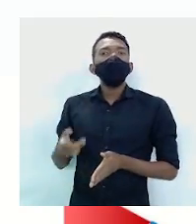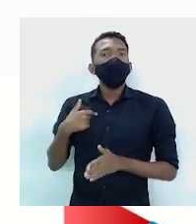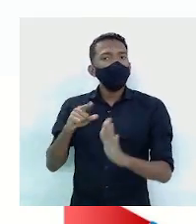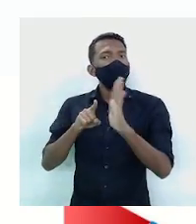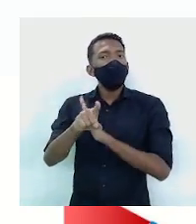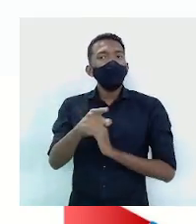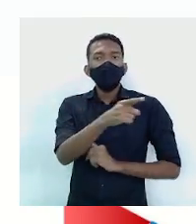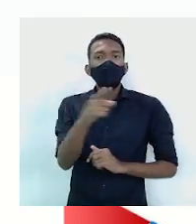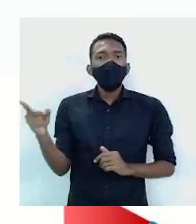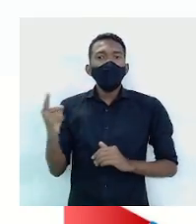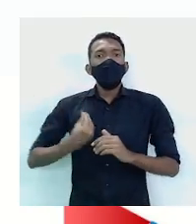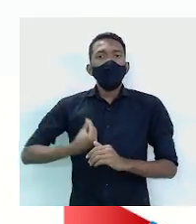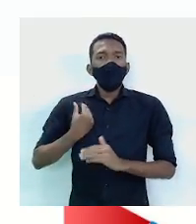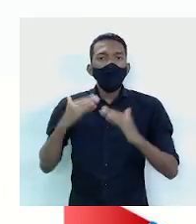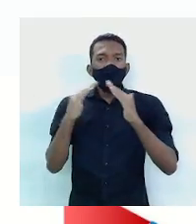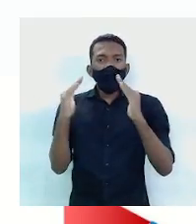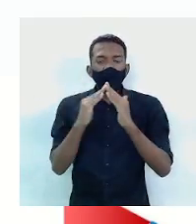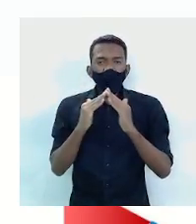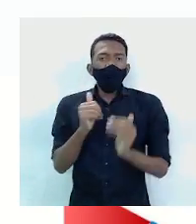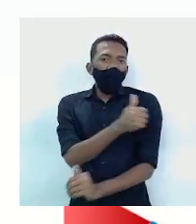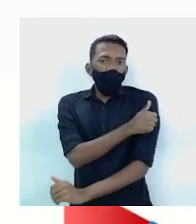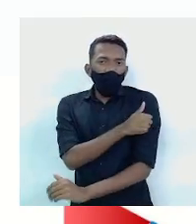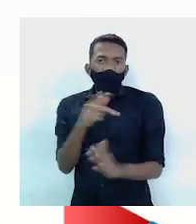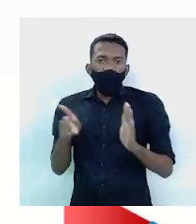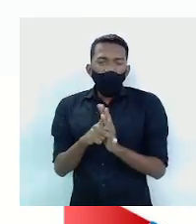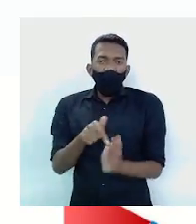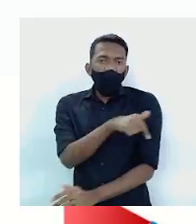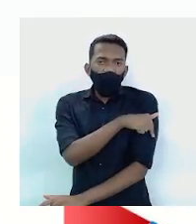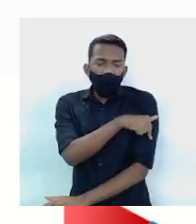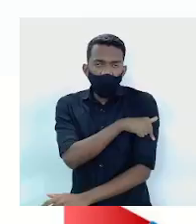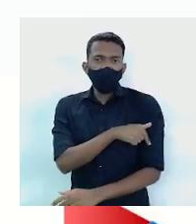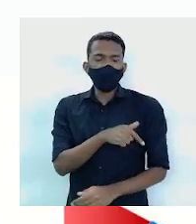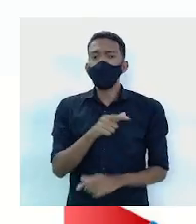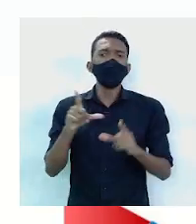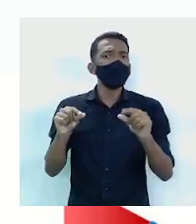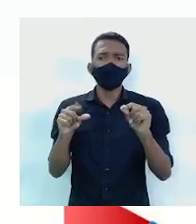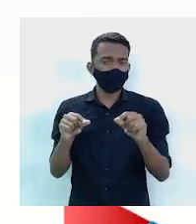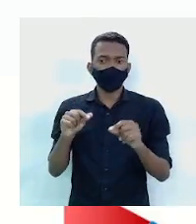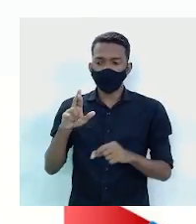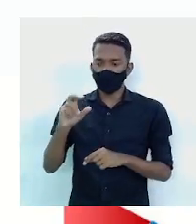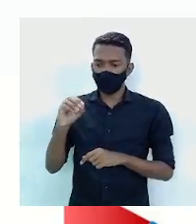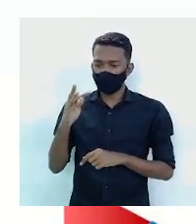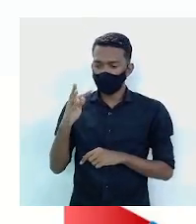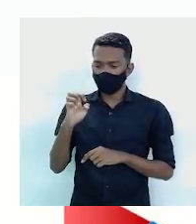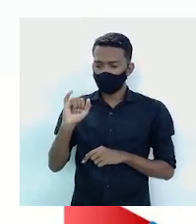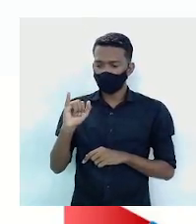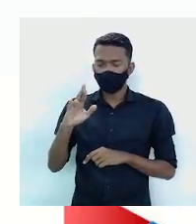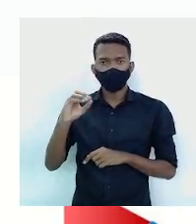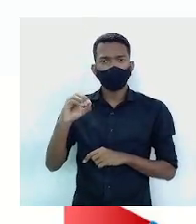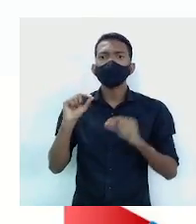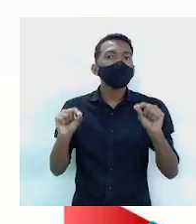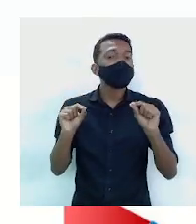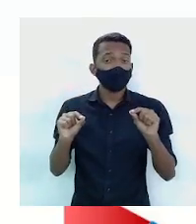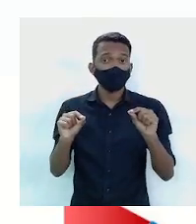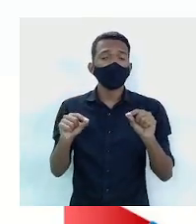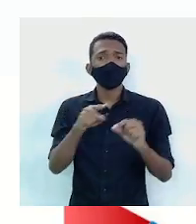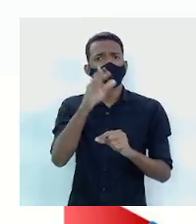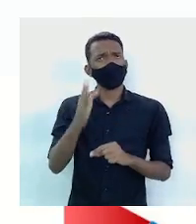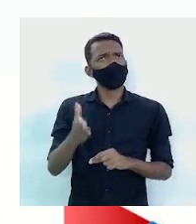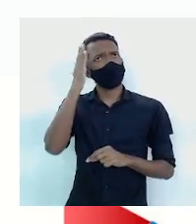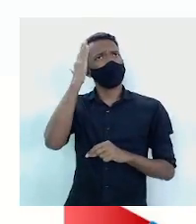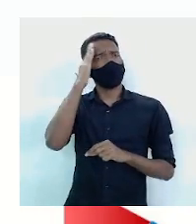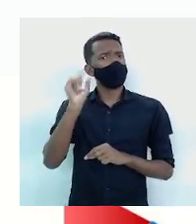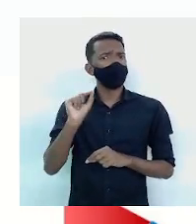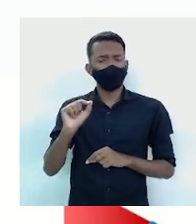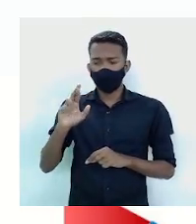que está em casa, aluno do 7º ano, o que é um roteiro? Você já ouviu falar sobre roteiro? Você já fez